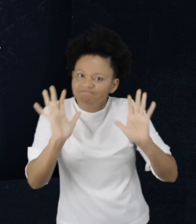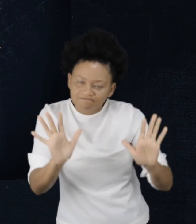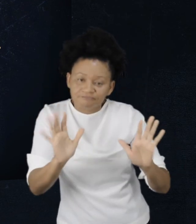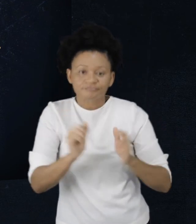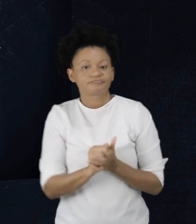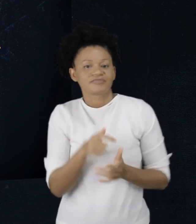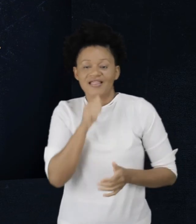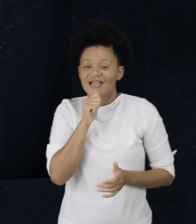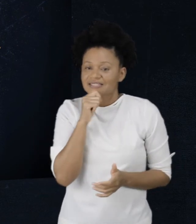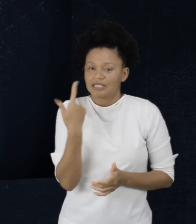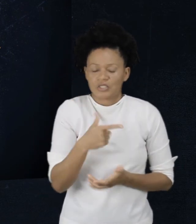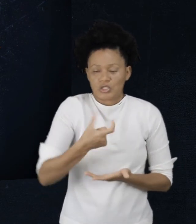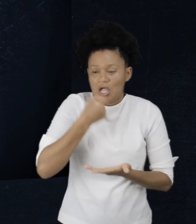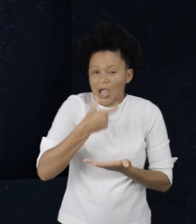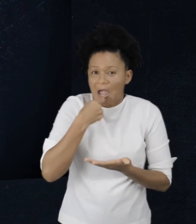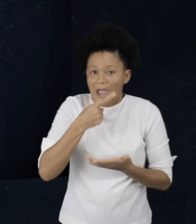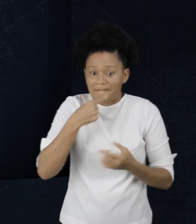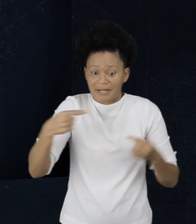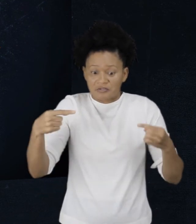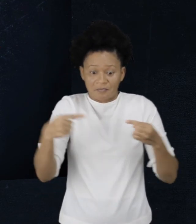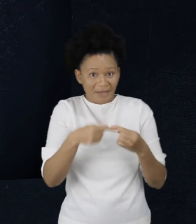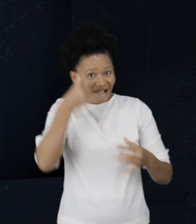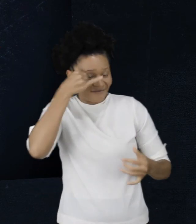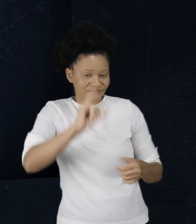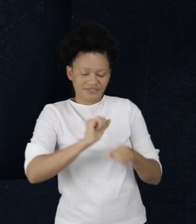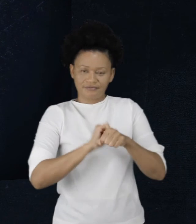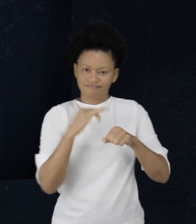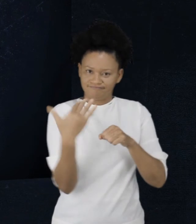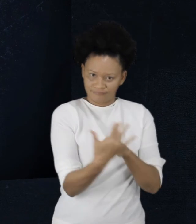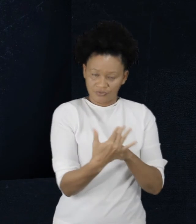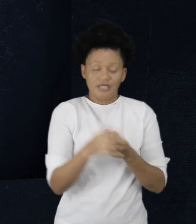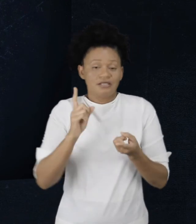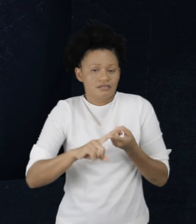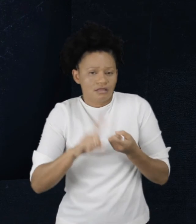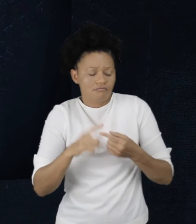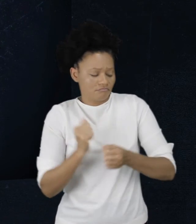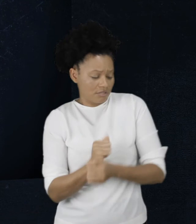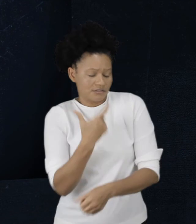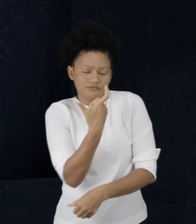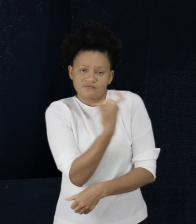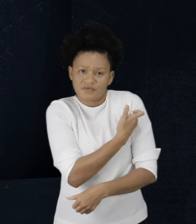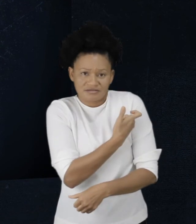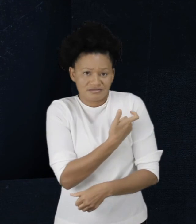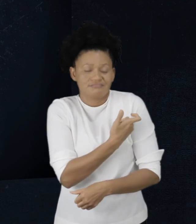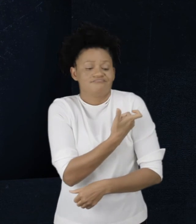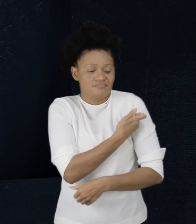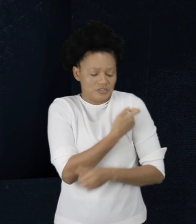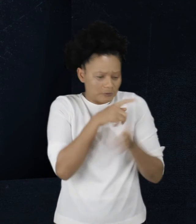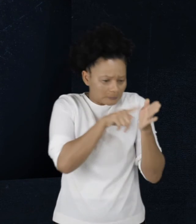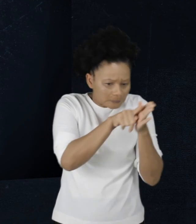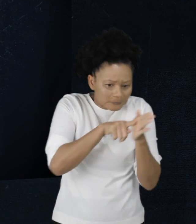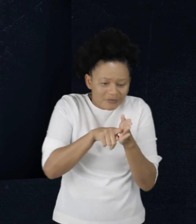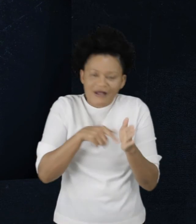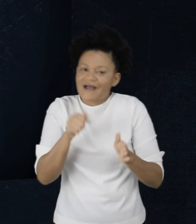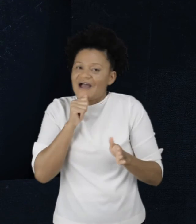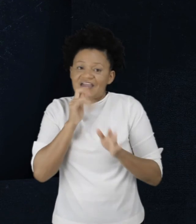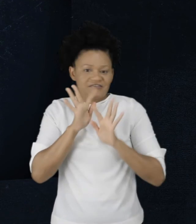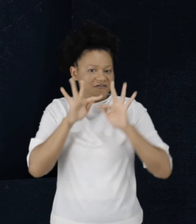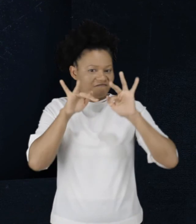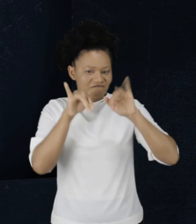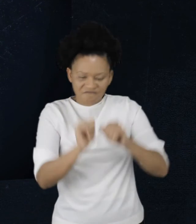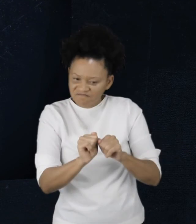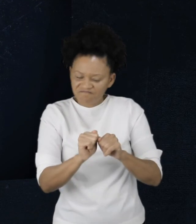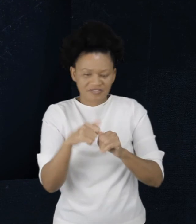farmacológicos eficazes contra a Covid-19, e as vacinas que estão em desenvolvimento não alcançaram os testes finais de